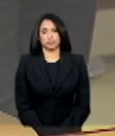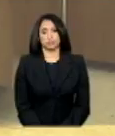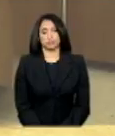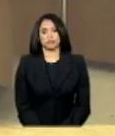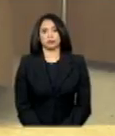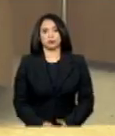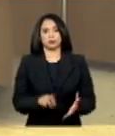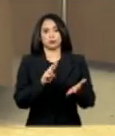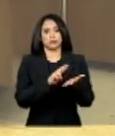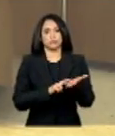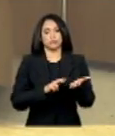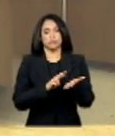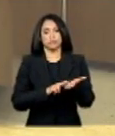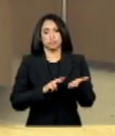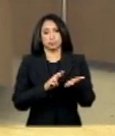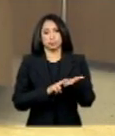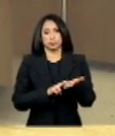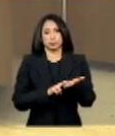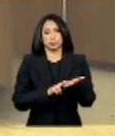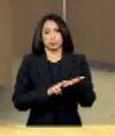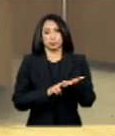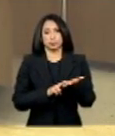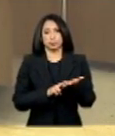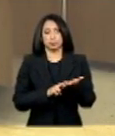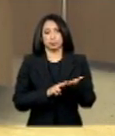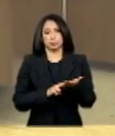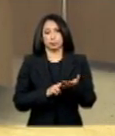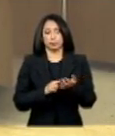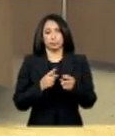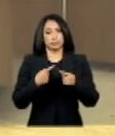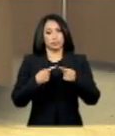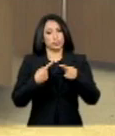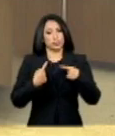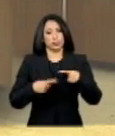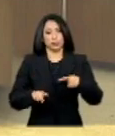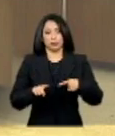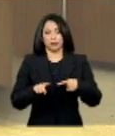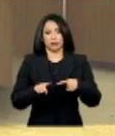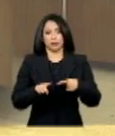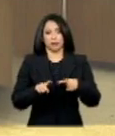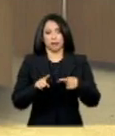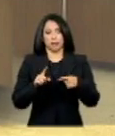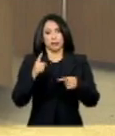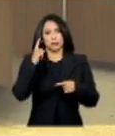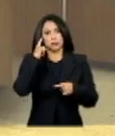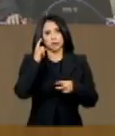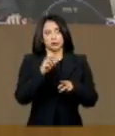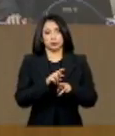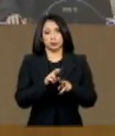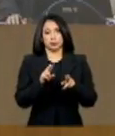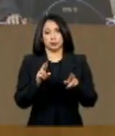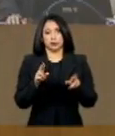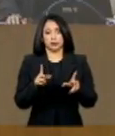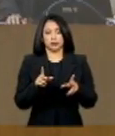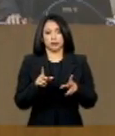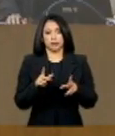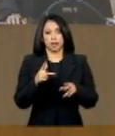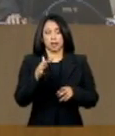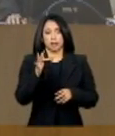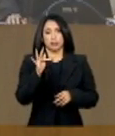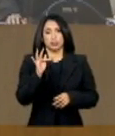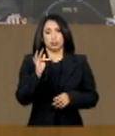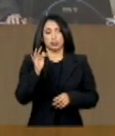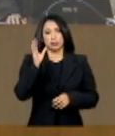está julgando procedente aso se não houver divergência se por isso o abrigo requerente o ministro o pac mobilidade de